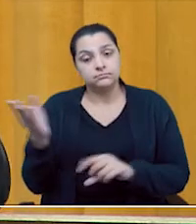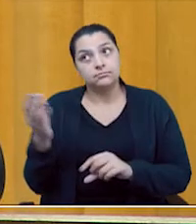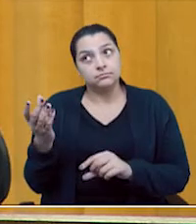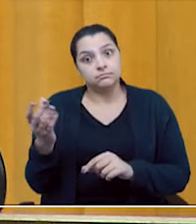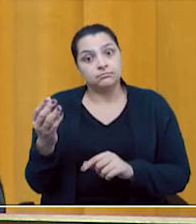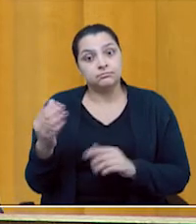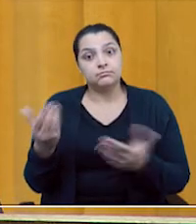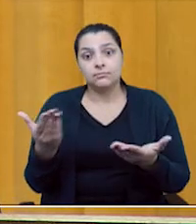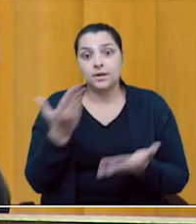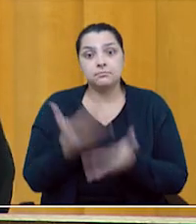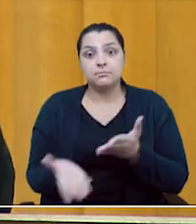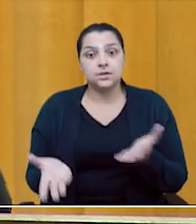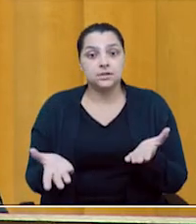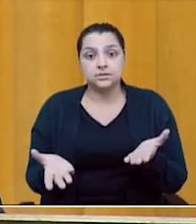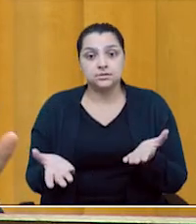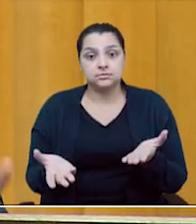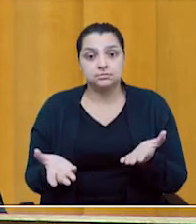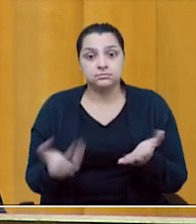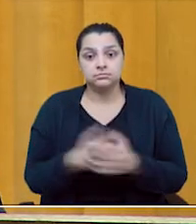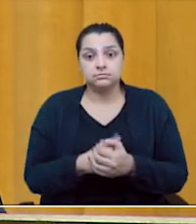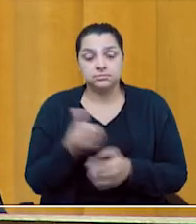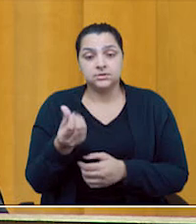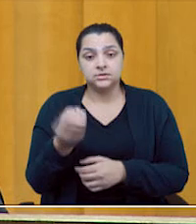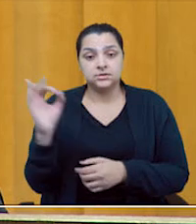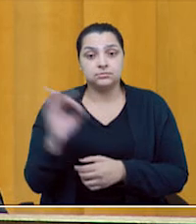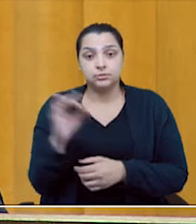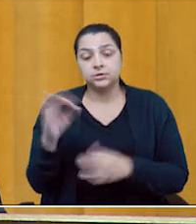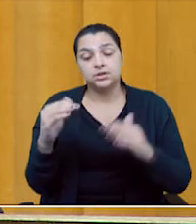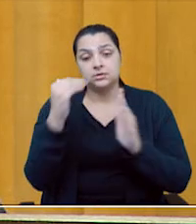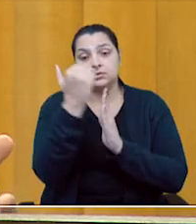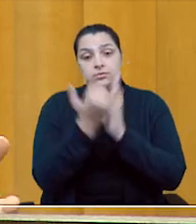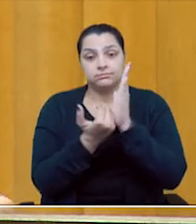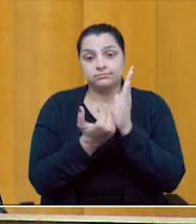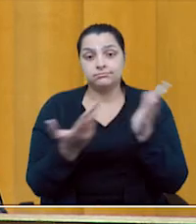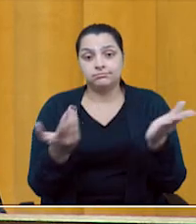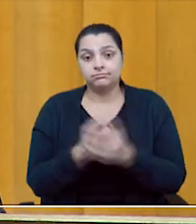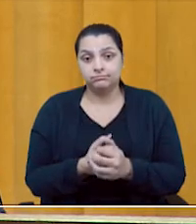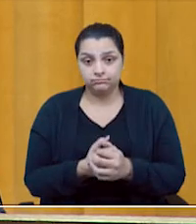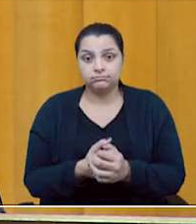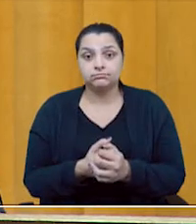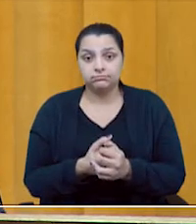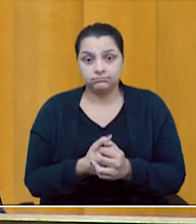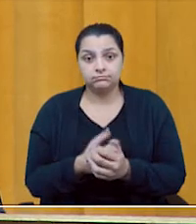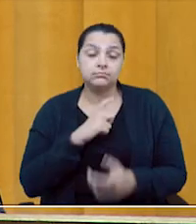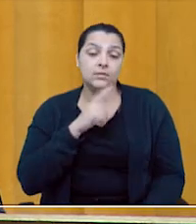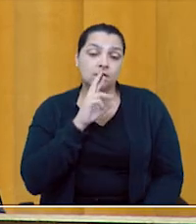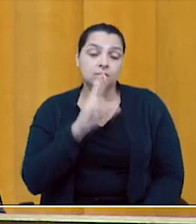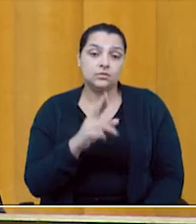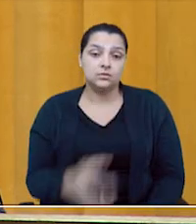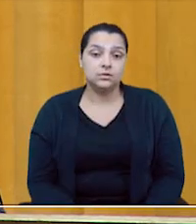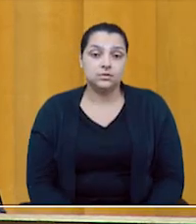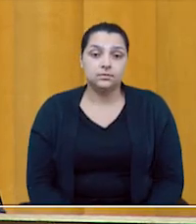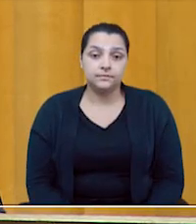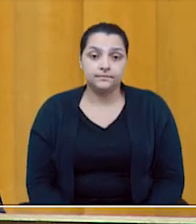perda assim, líquida de pelo menos 60%, se não mais. Isso, obviamente, impacta. Né? E nós